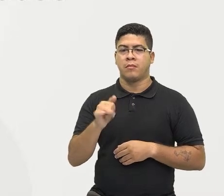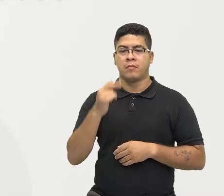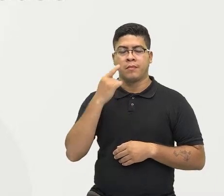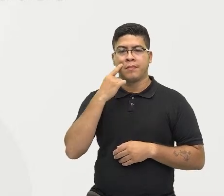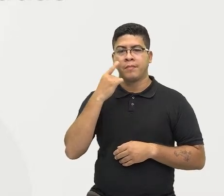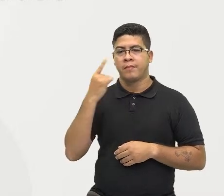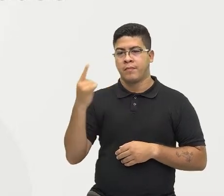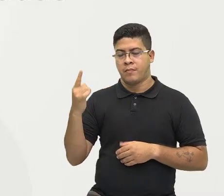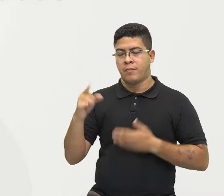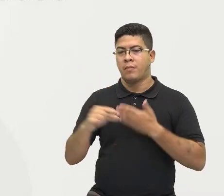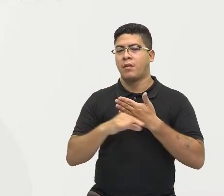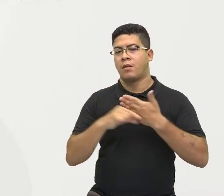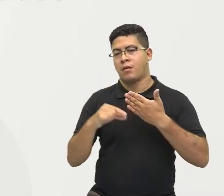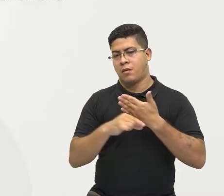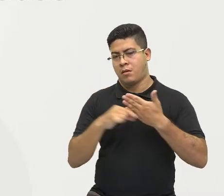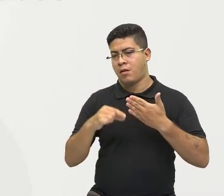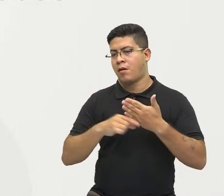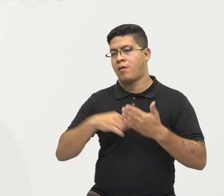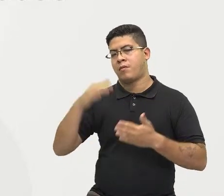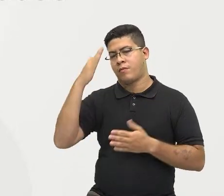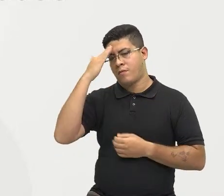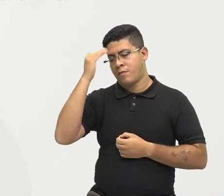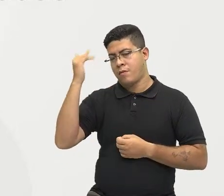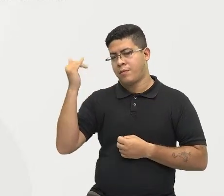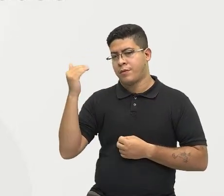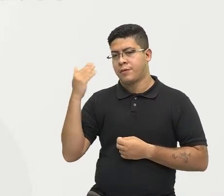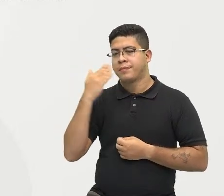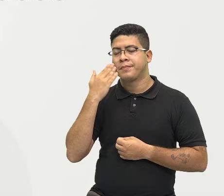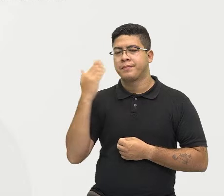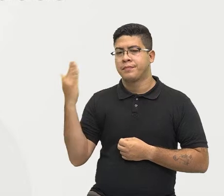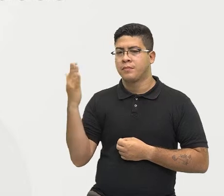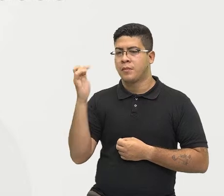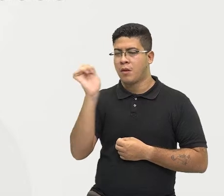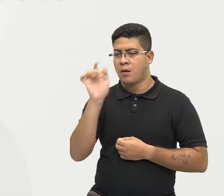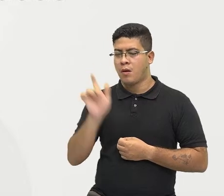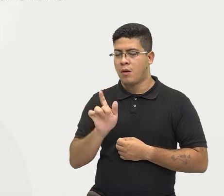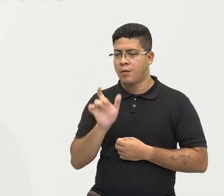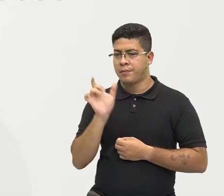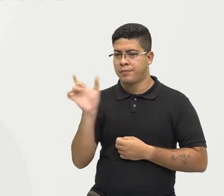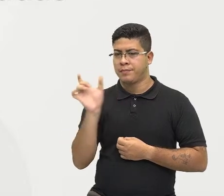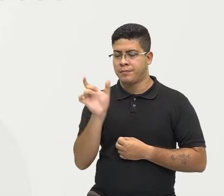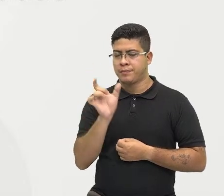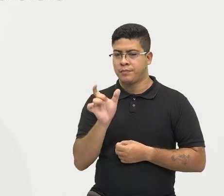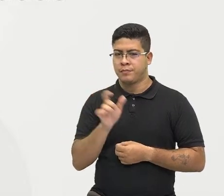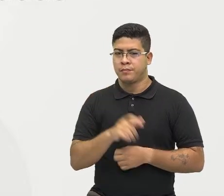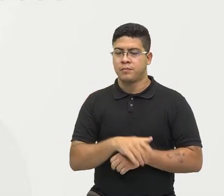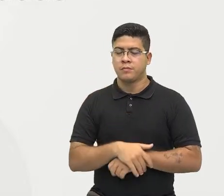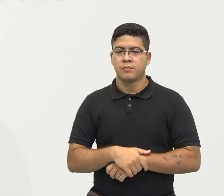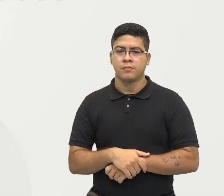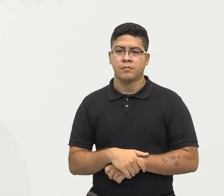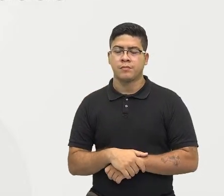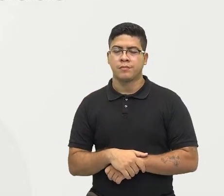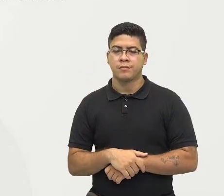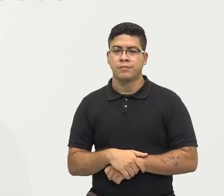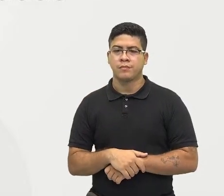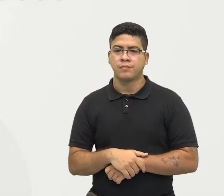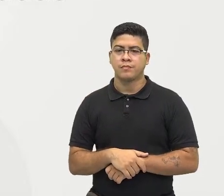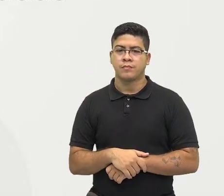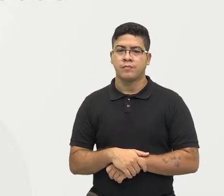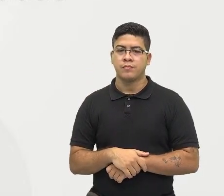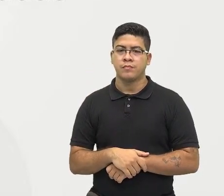Manuel da Fonseca, Fernando Namora, Virgílio Ferreira, Ferreira de Castro e